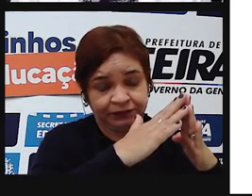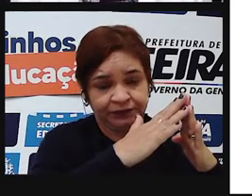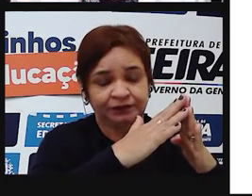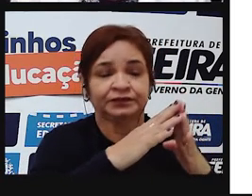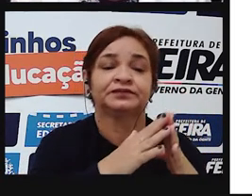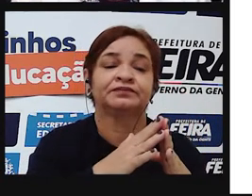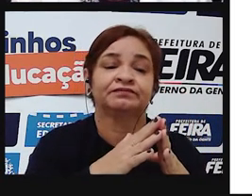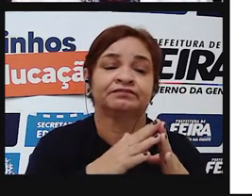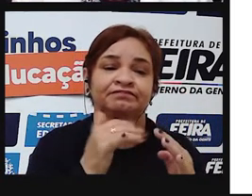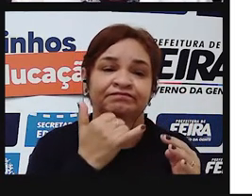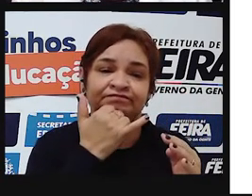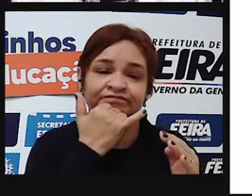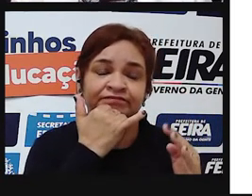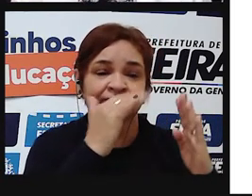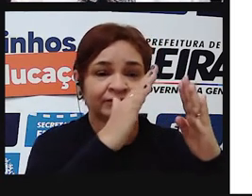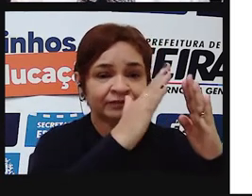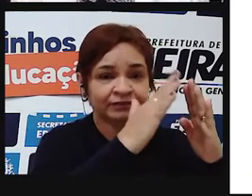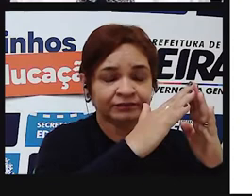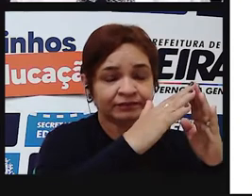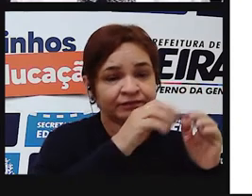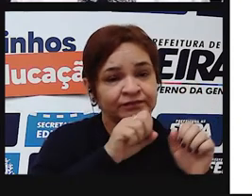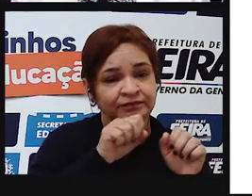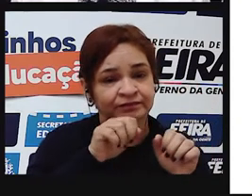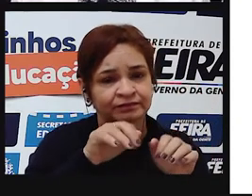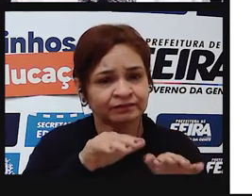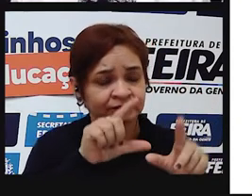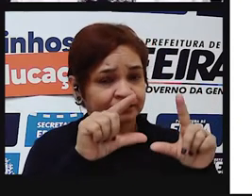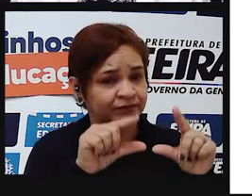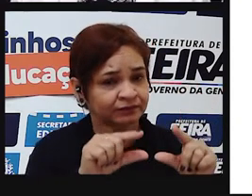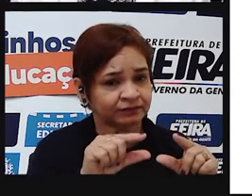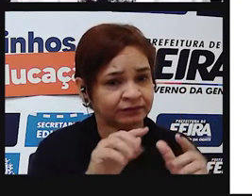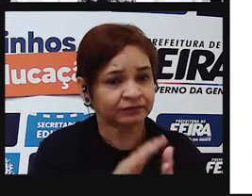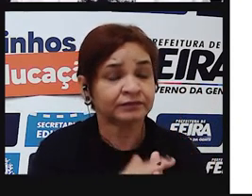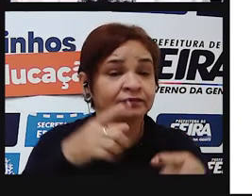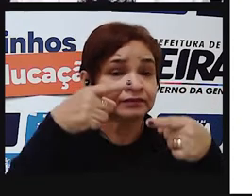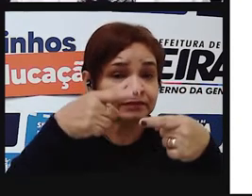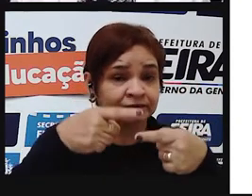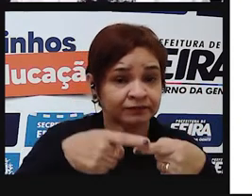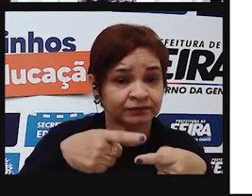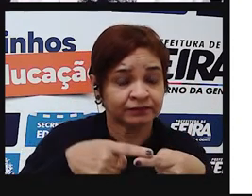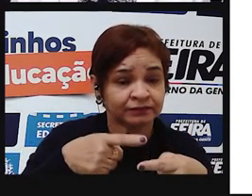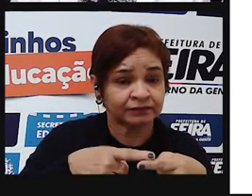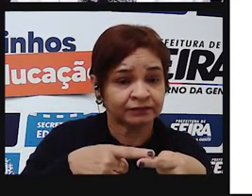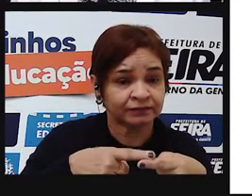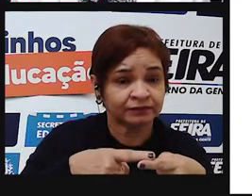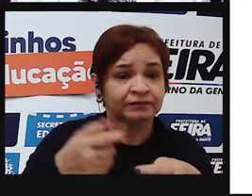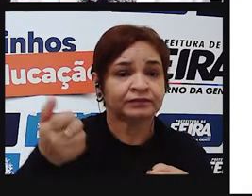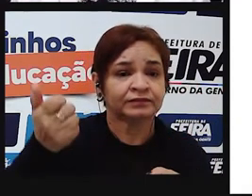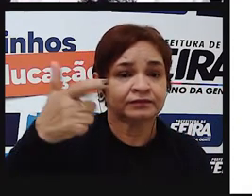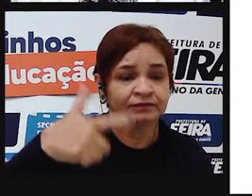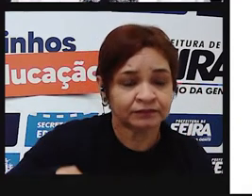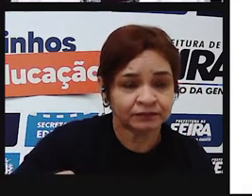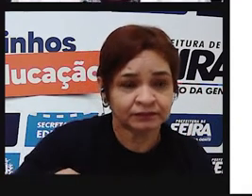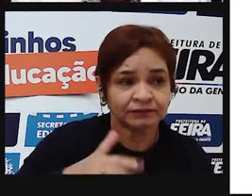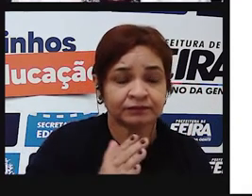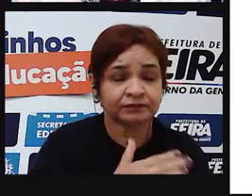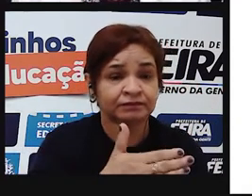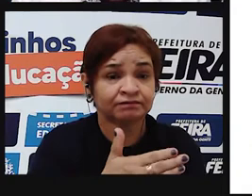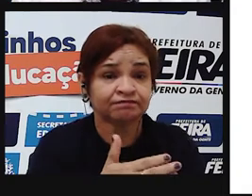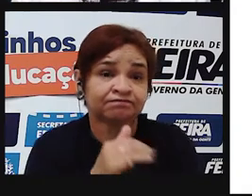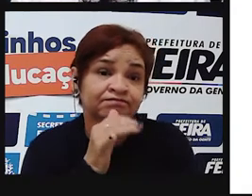O número de casas habitáveis diminuiu em geral, porque a reconstrução é